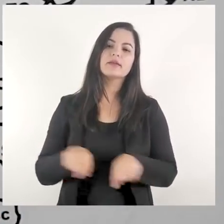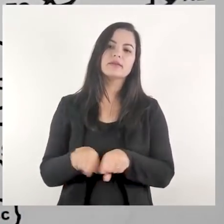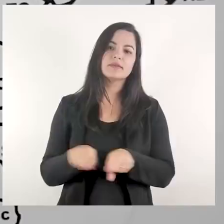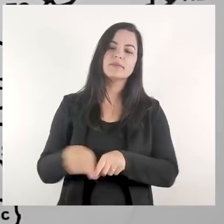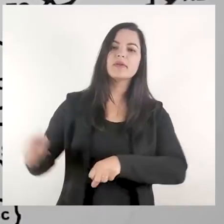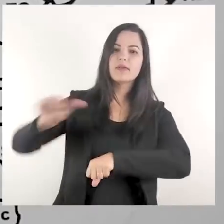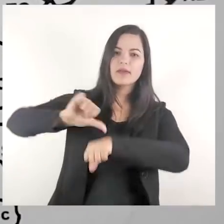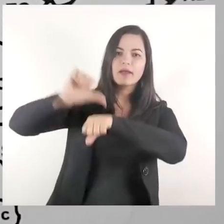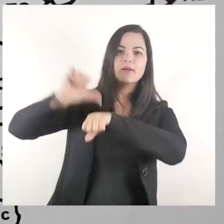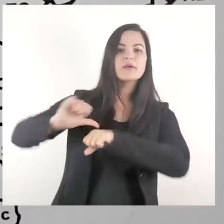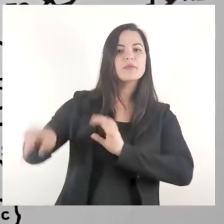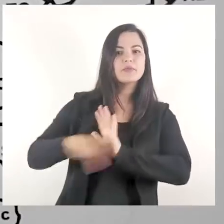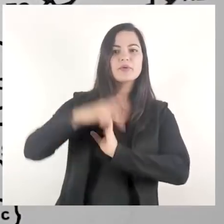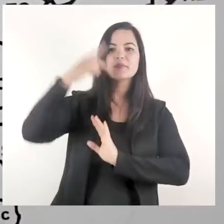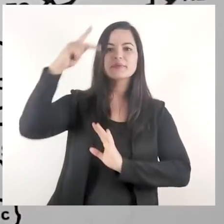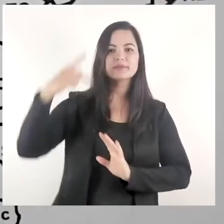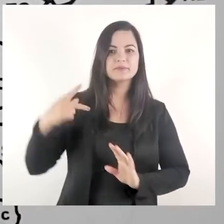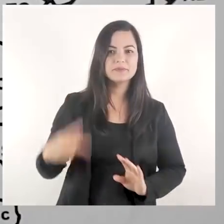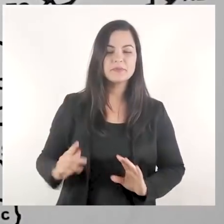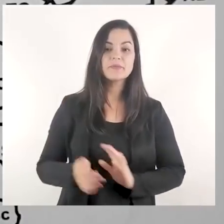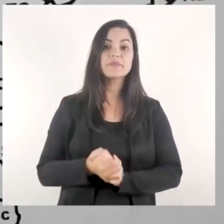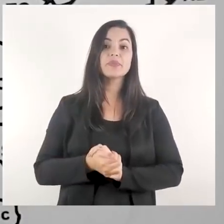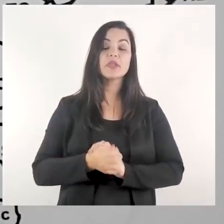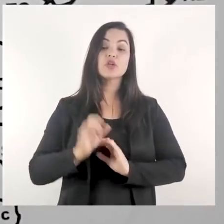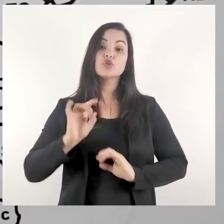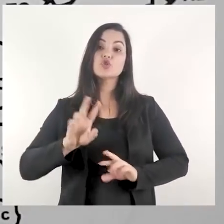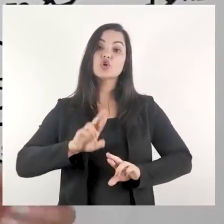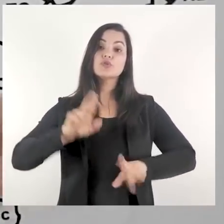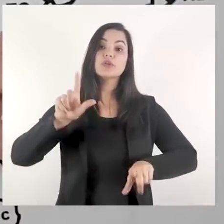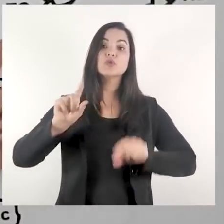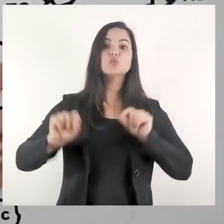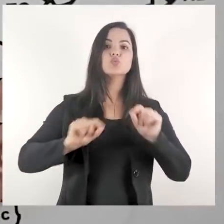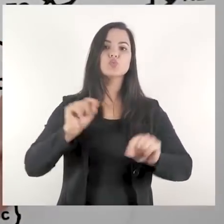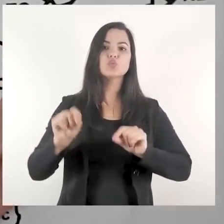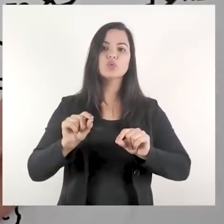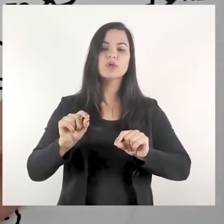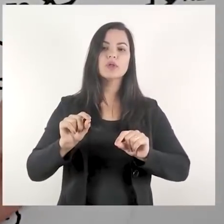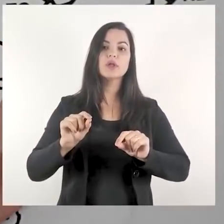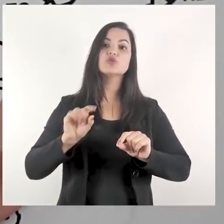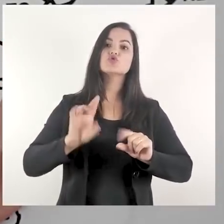país. A única diferença no nome aí de capital